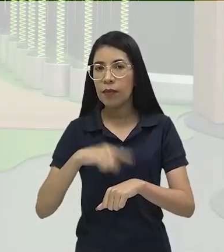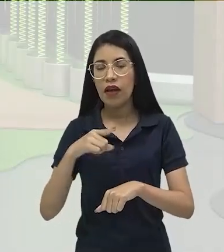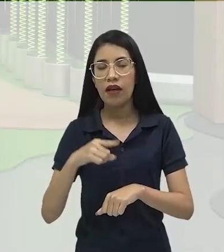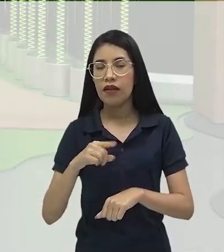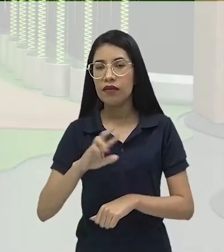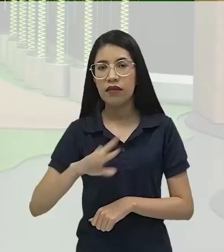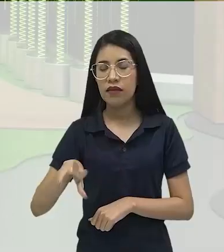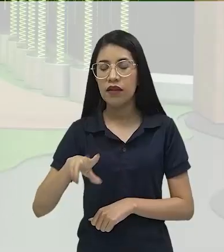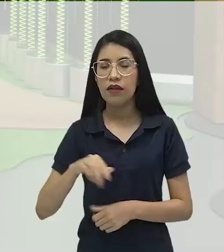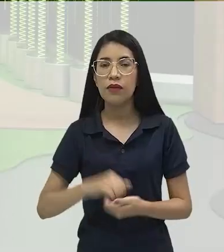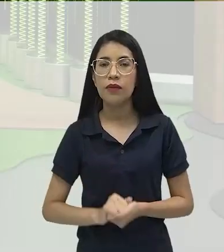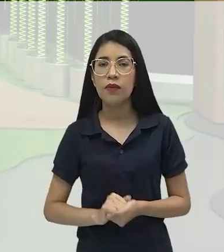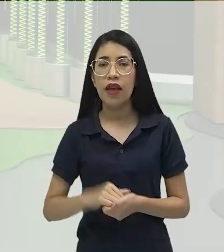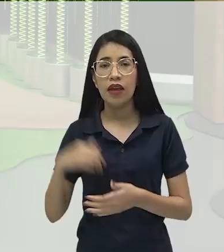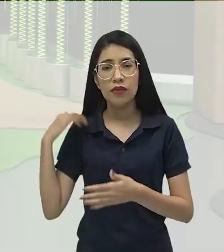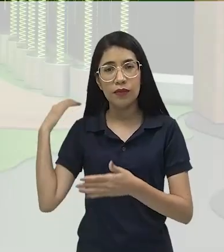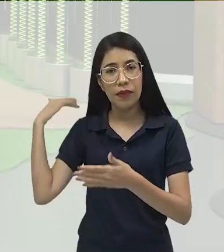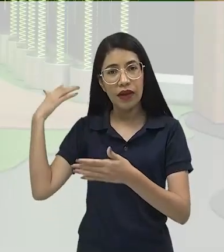nada.